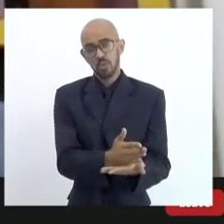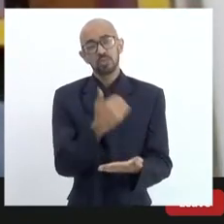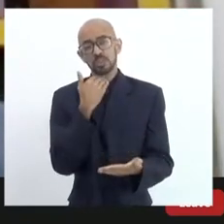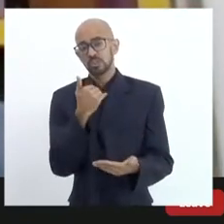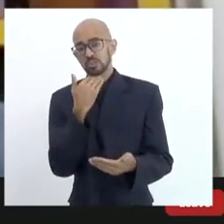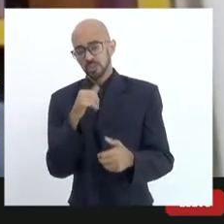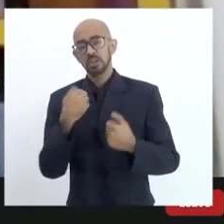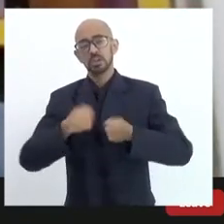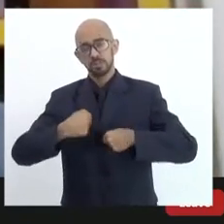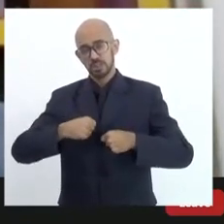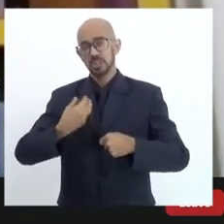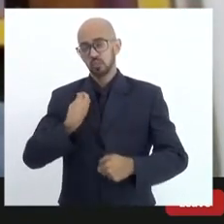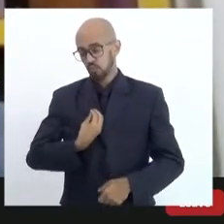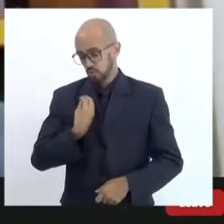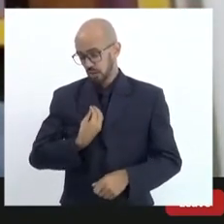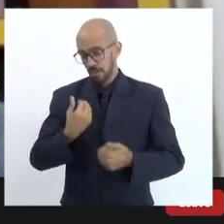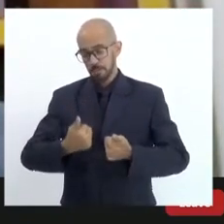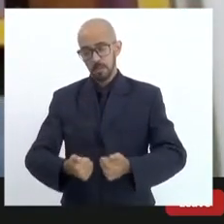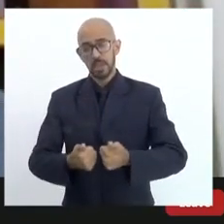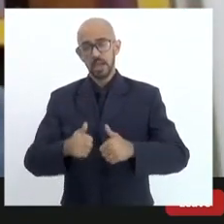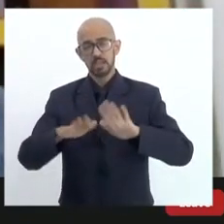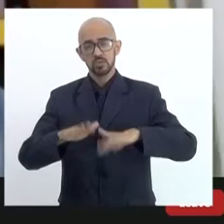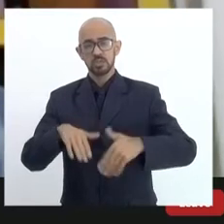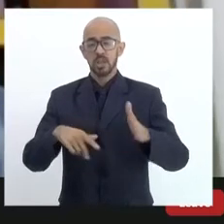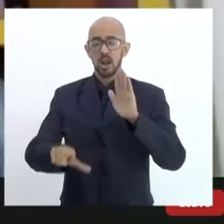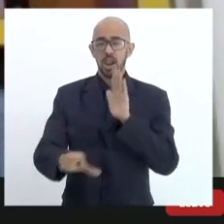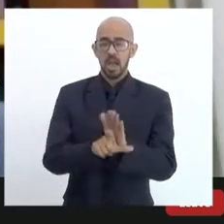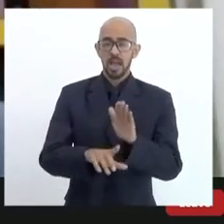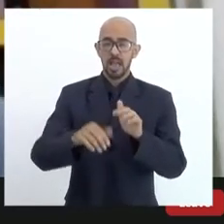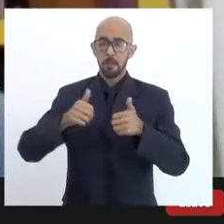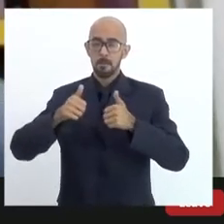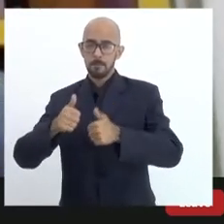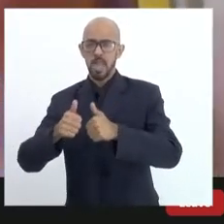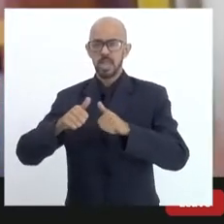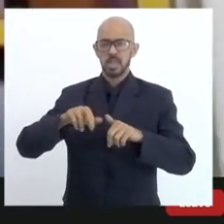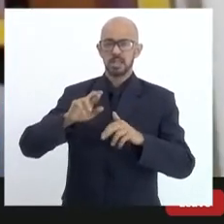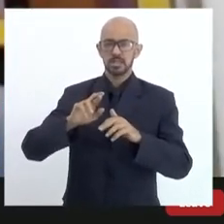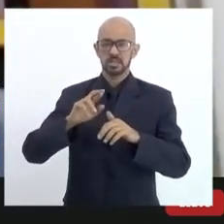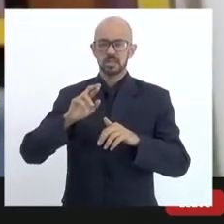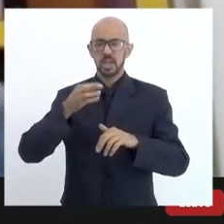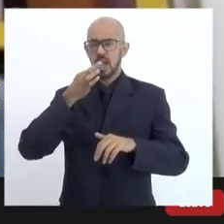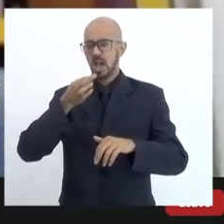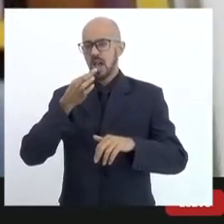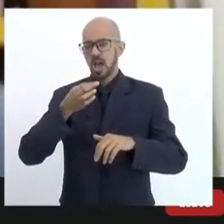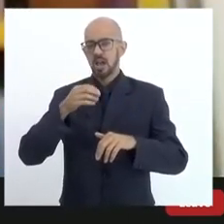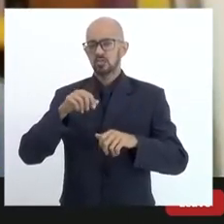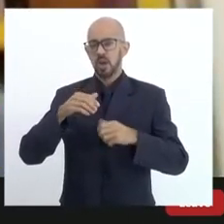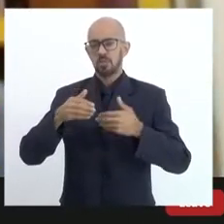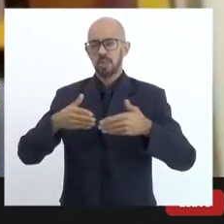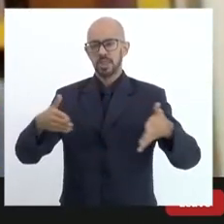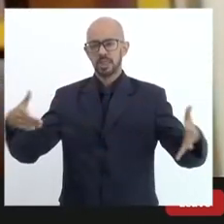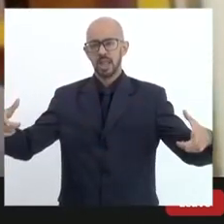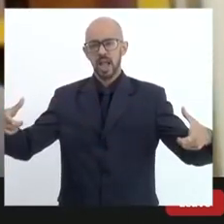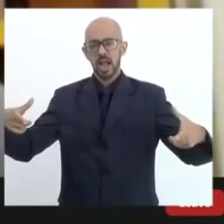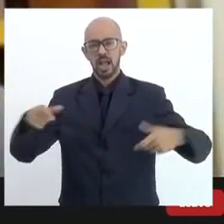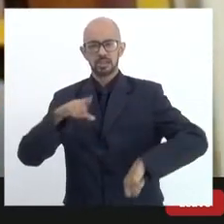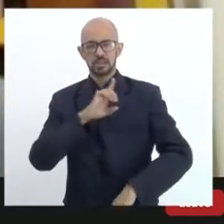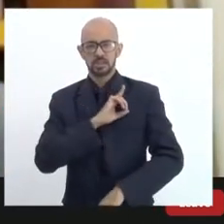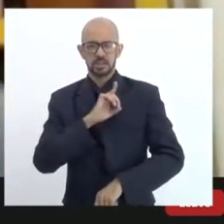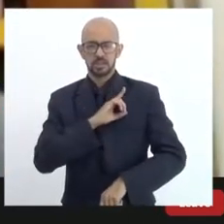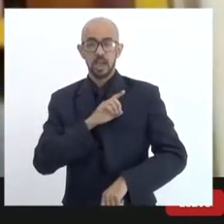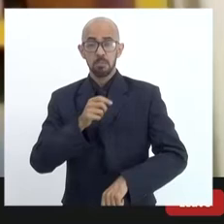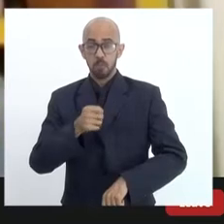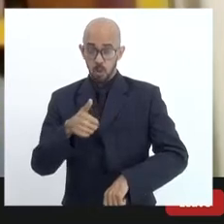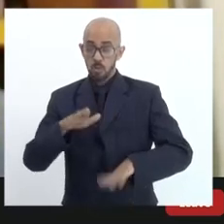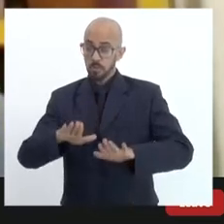né? Eu acho que o pacote está ótimo, em todas as áreas de educação, ampliação da delegacia, né? É pouca, mas já é ótimo para